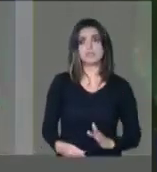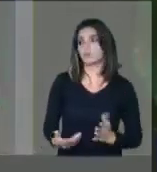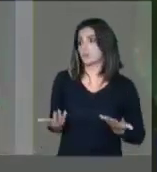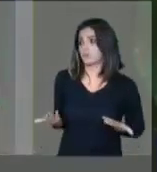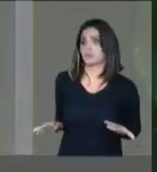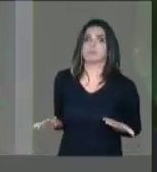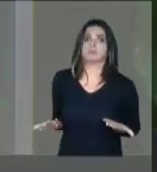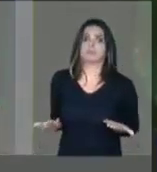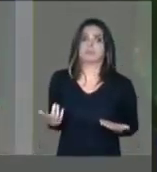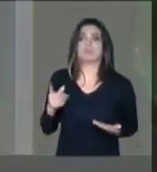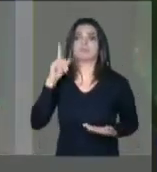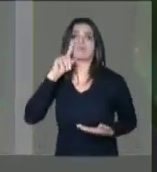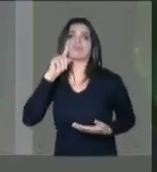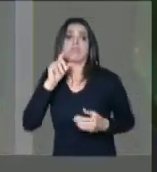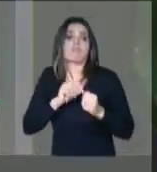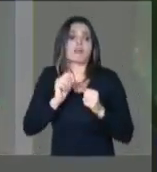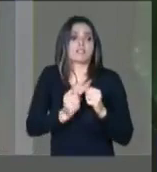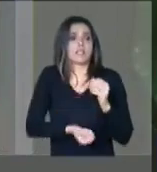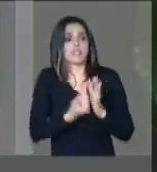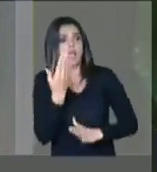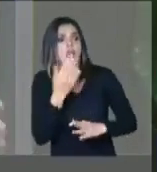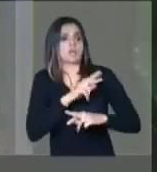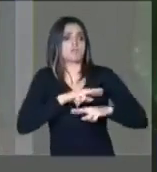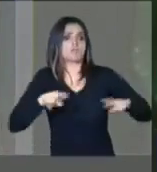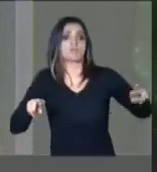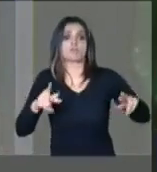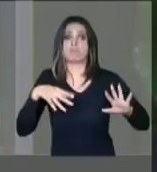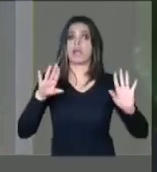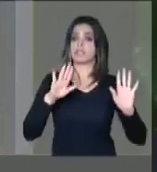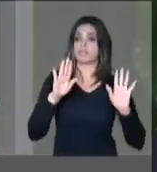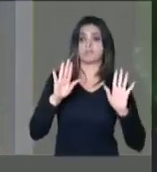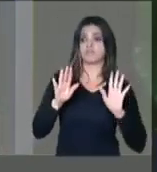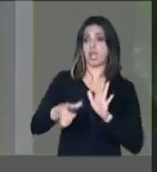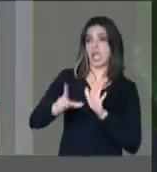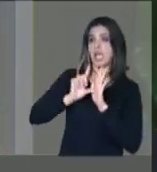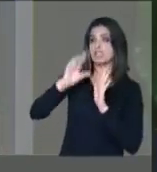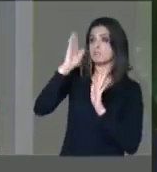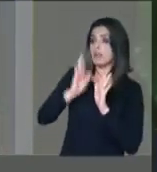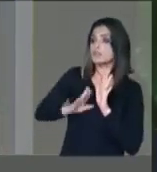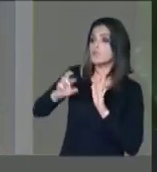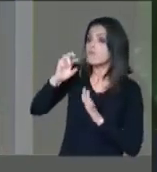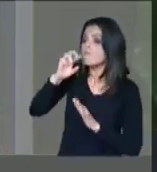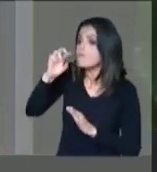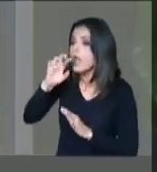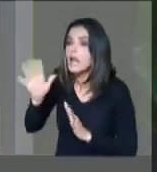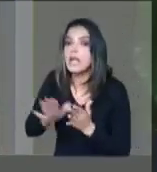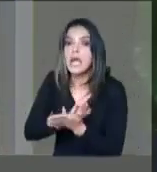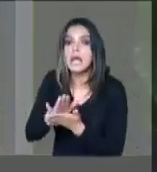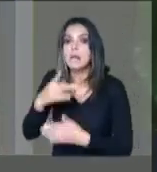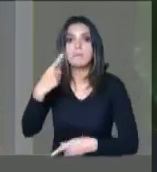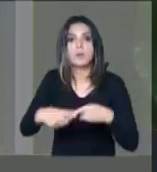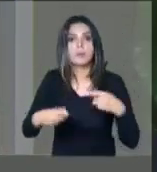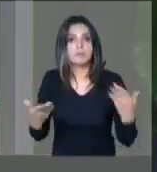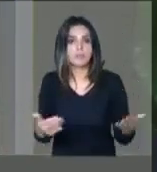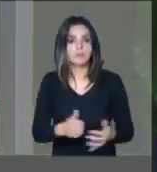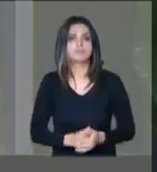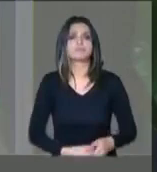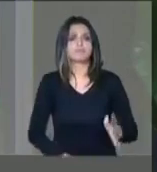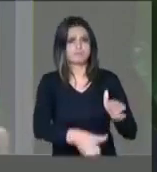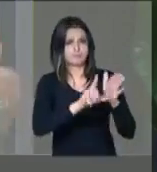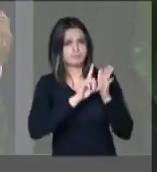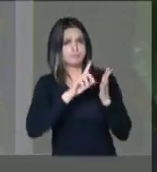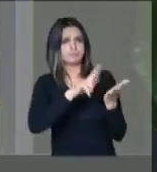nosso país. E, por fim, não houve a consulta prévia prevista pela Convenção